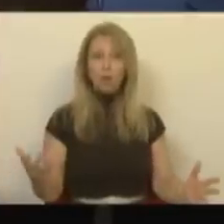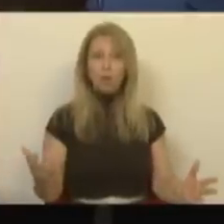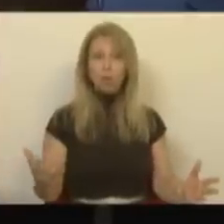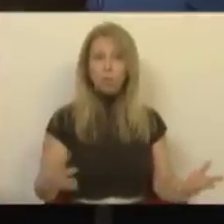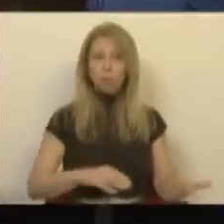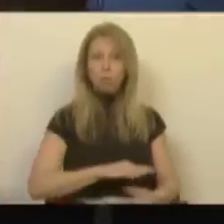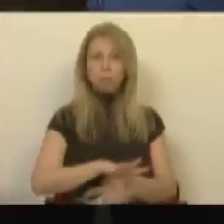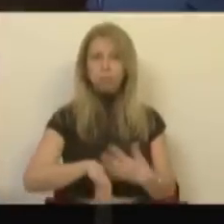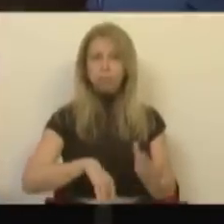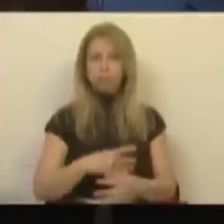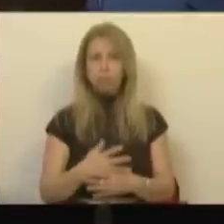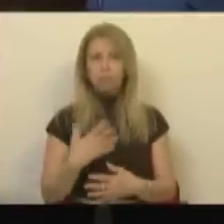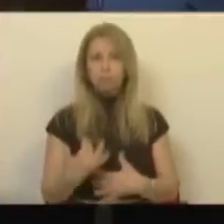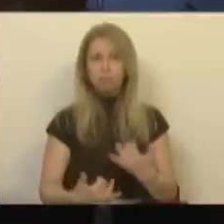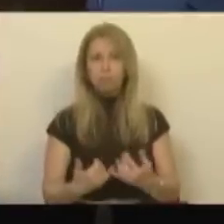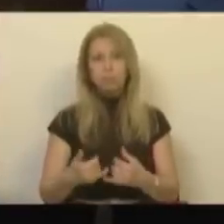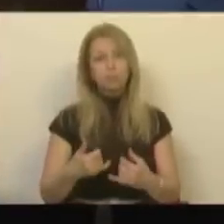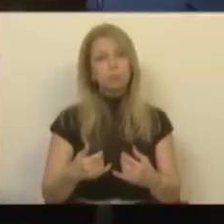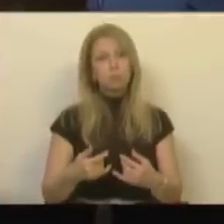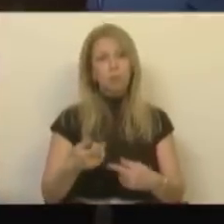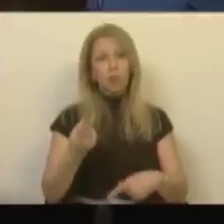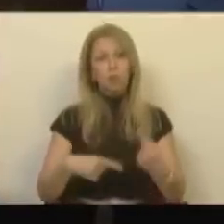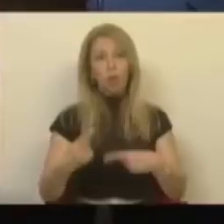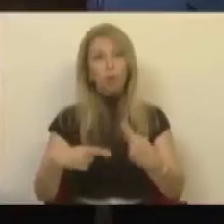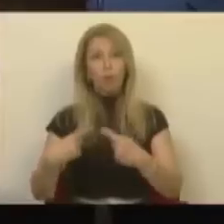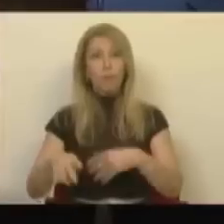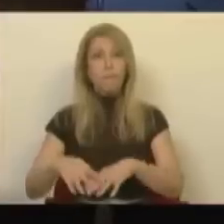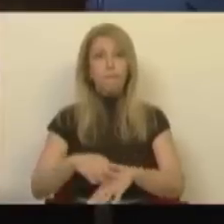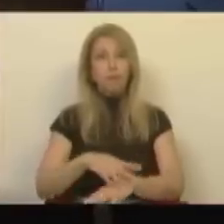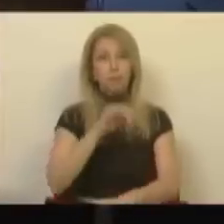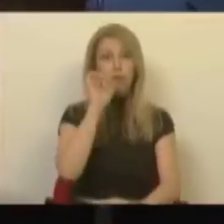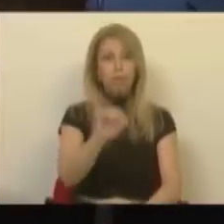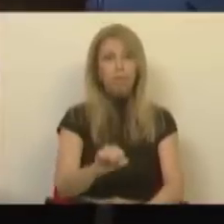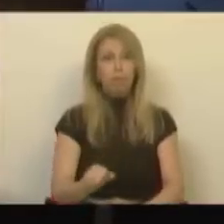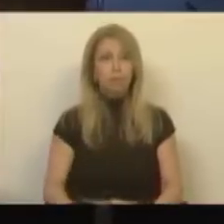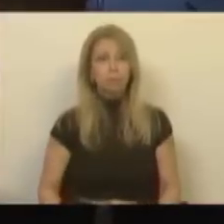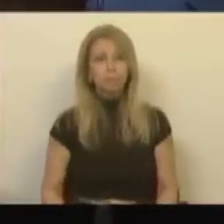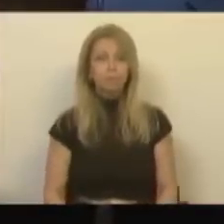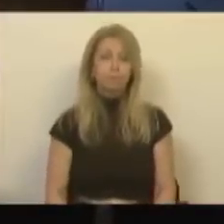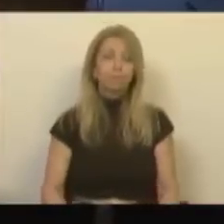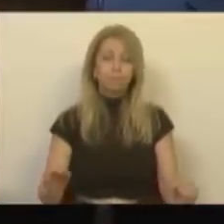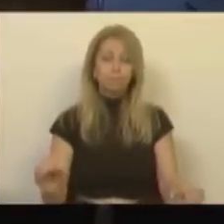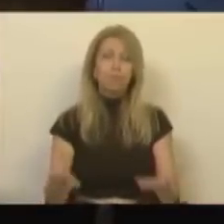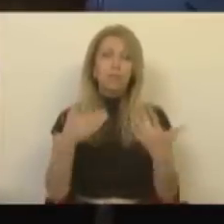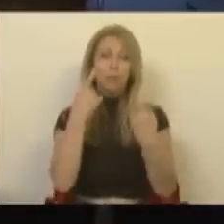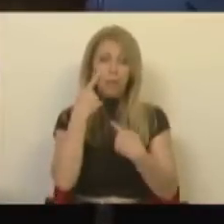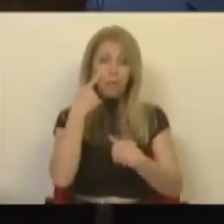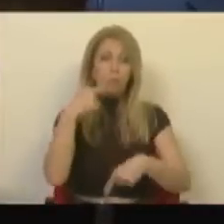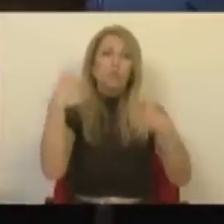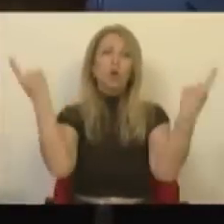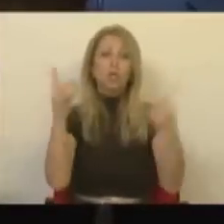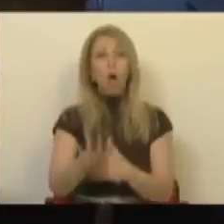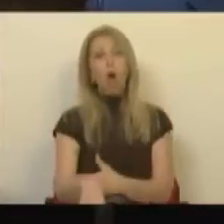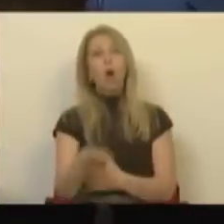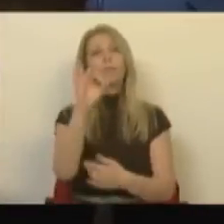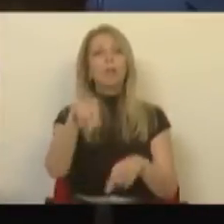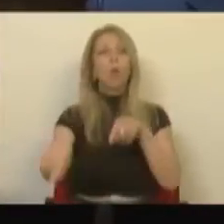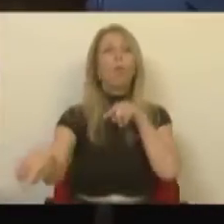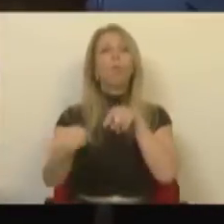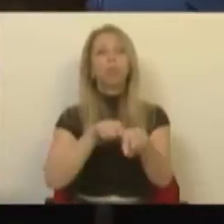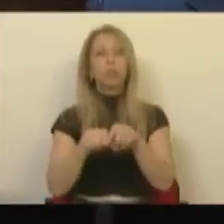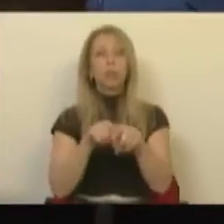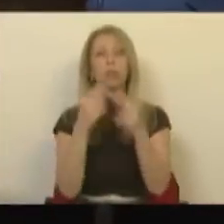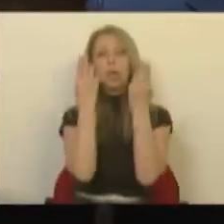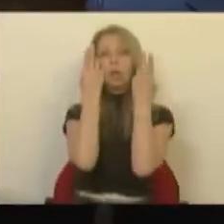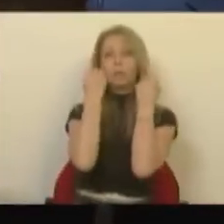irrendados em sucessivas alterações dos seus membros que são sobretudo mais uma expressão da Opção política de soberdinação do governo